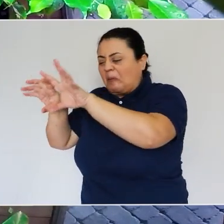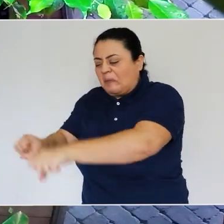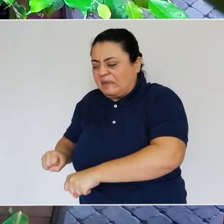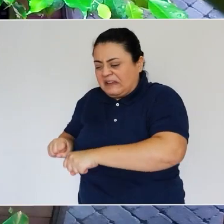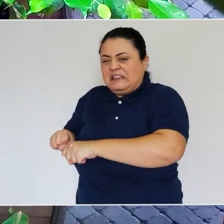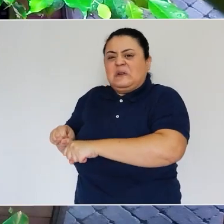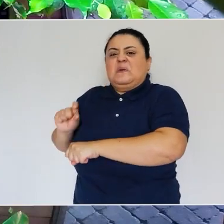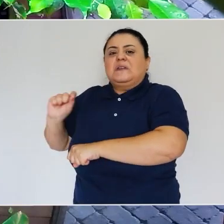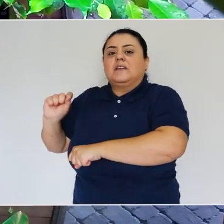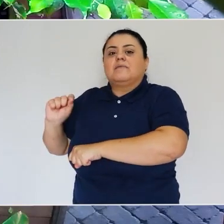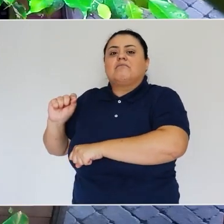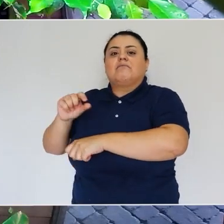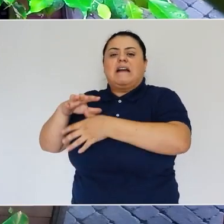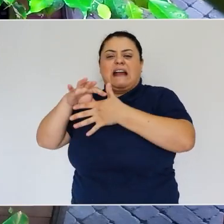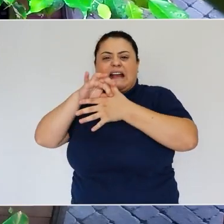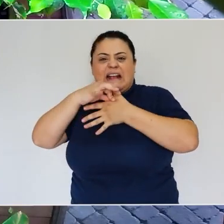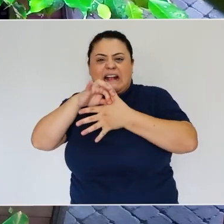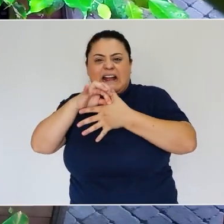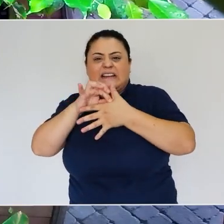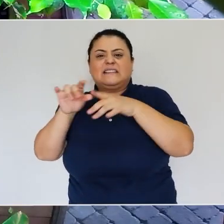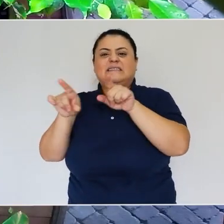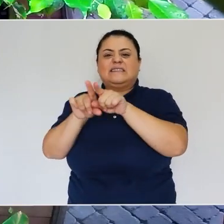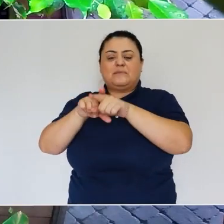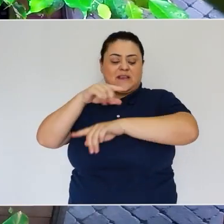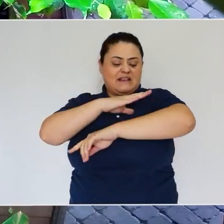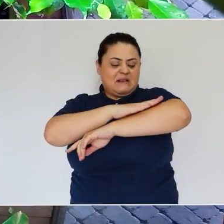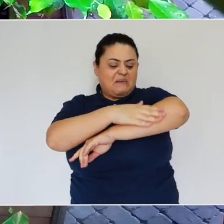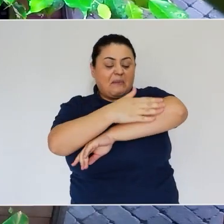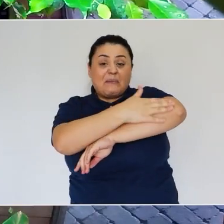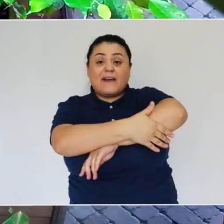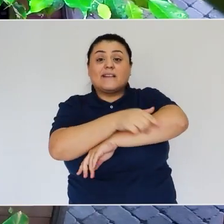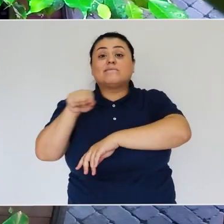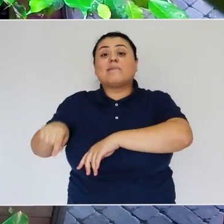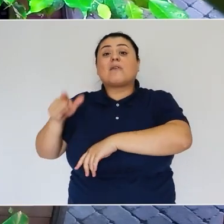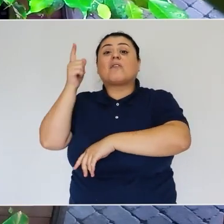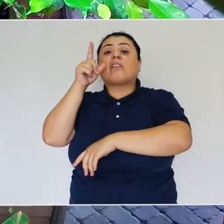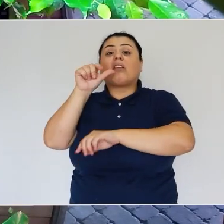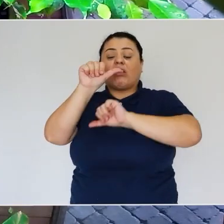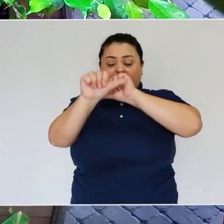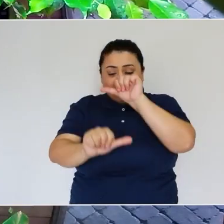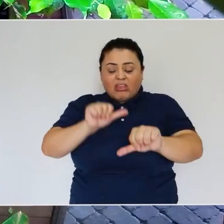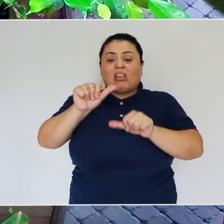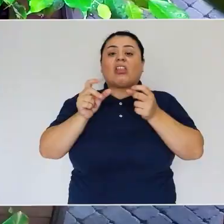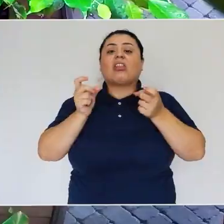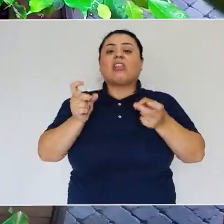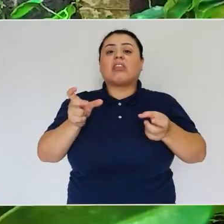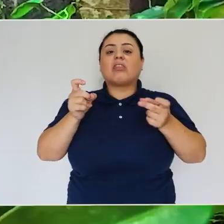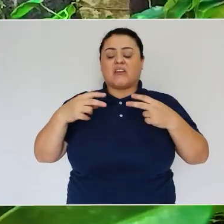carne e por sua pele, usada para artigos de vestuário.